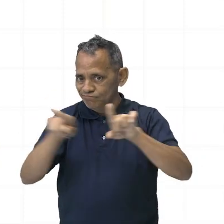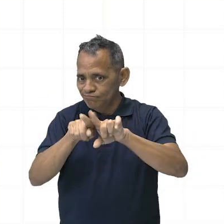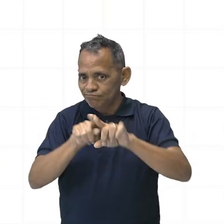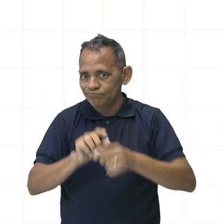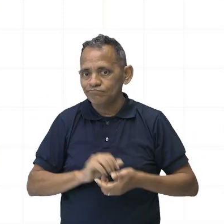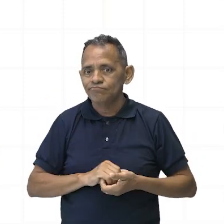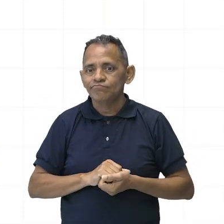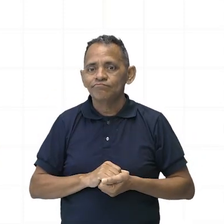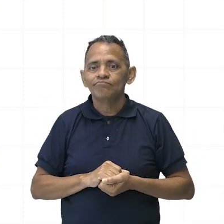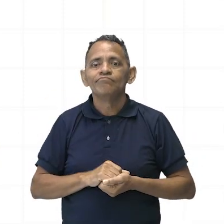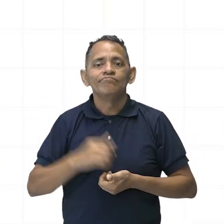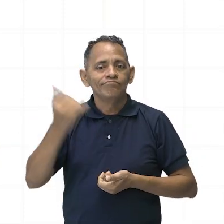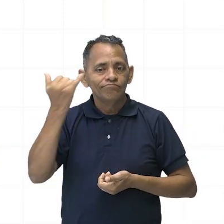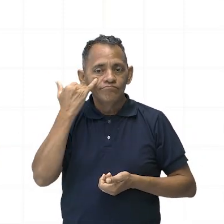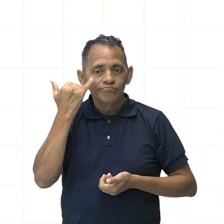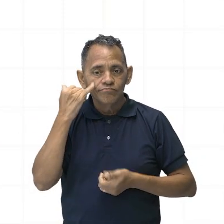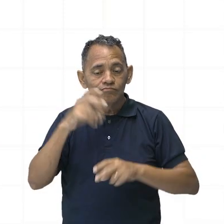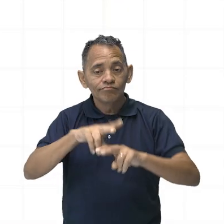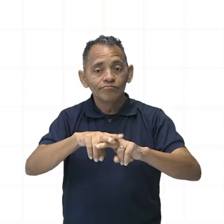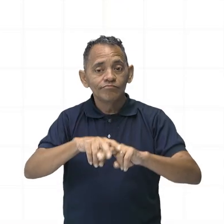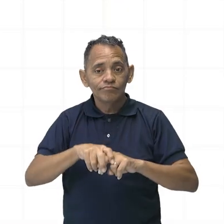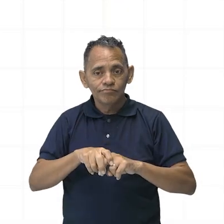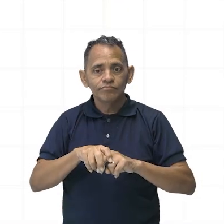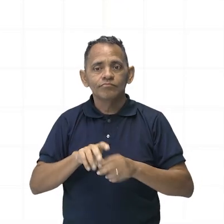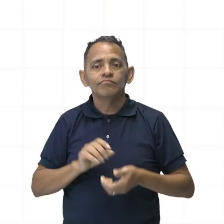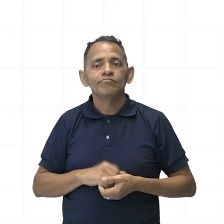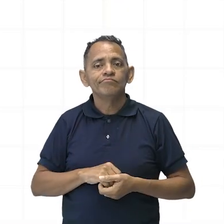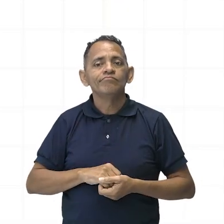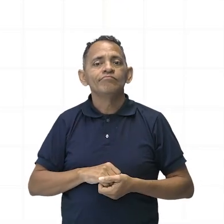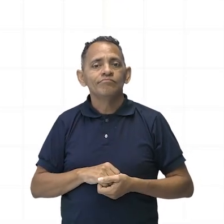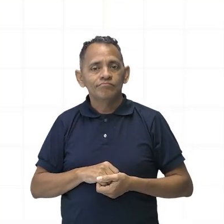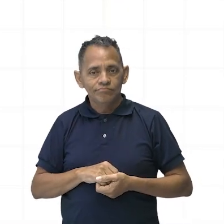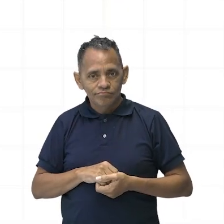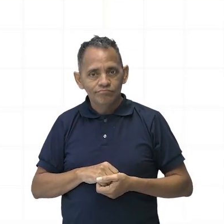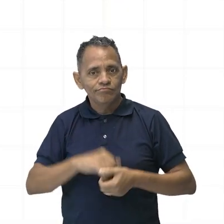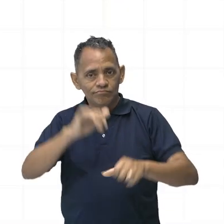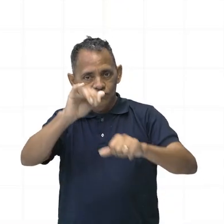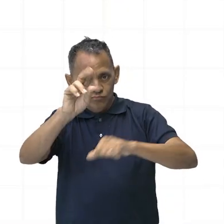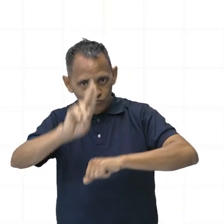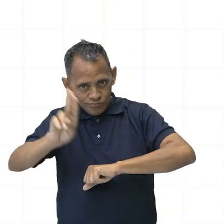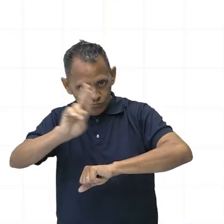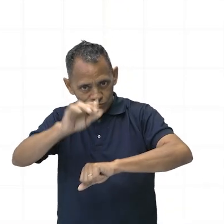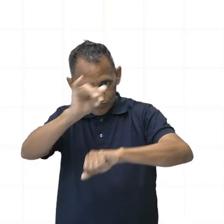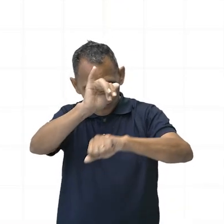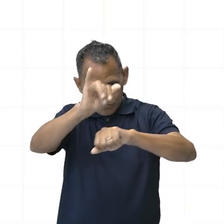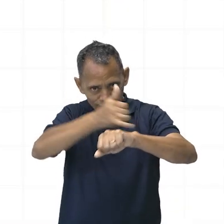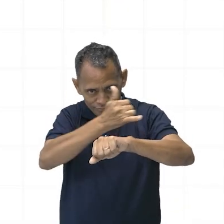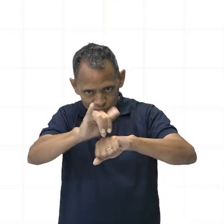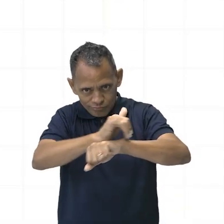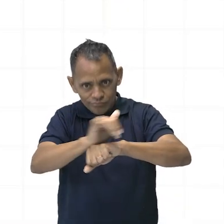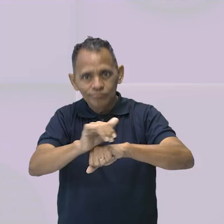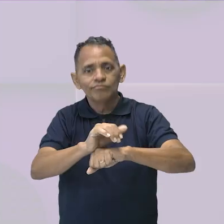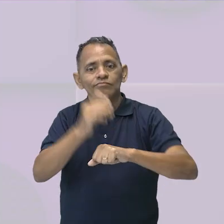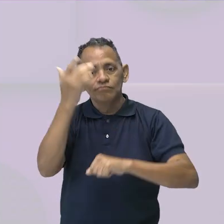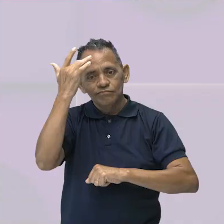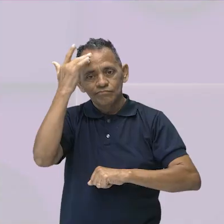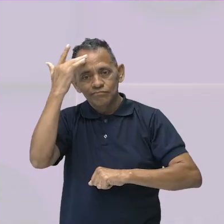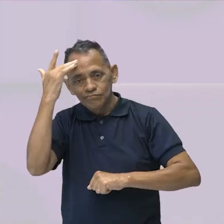isso, o histograma ele facilita a leitura e a interpretação desses dados,